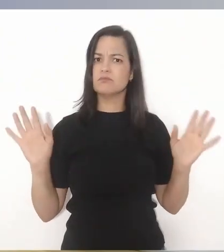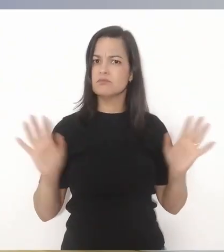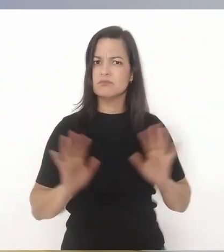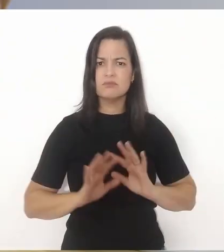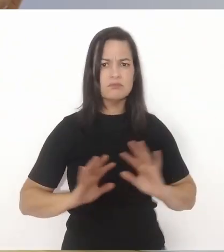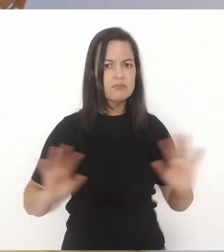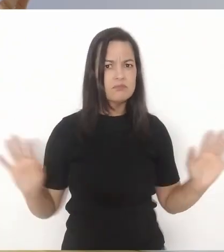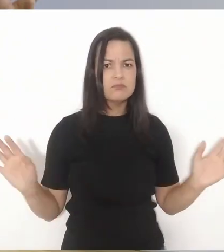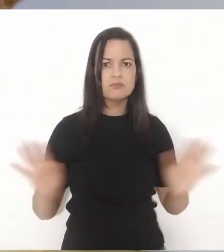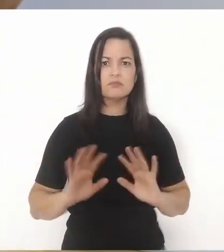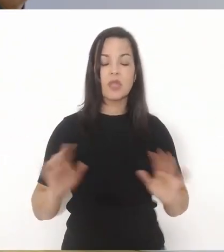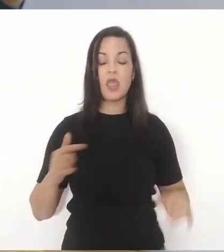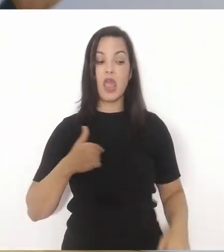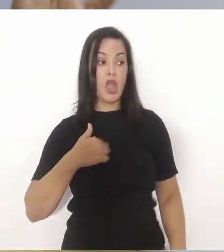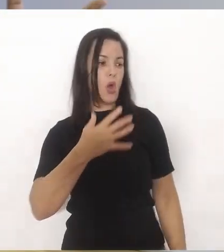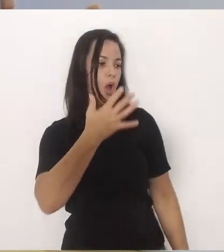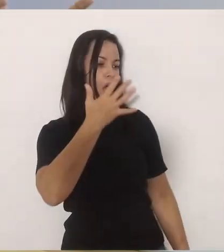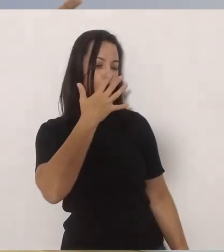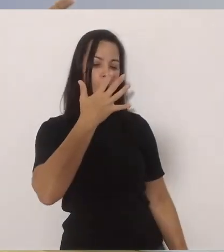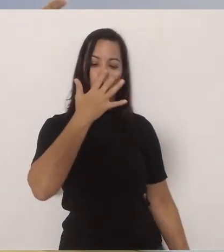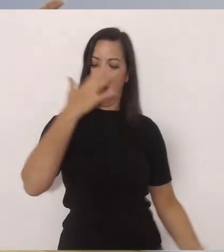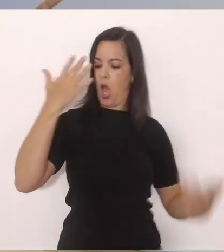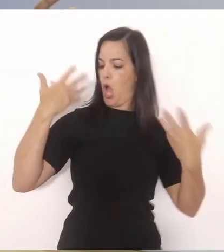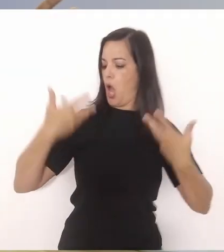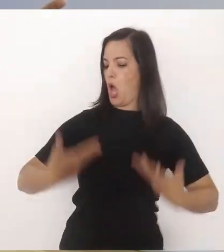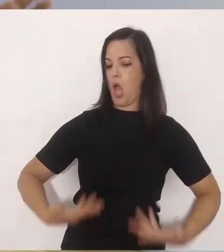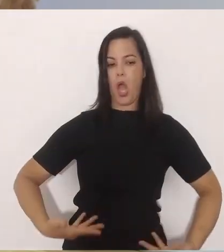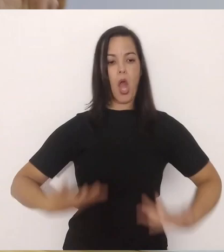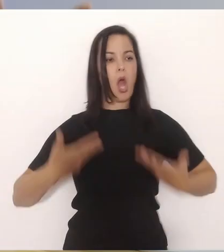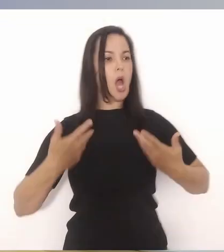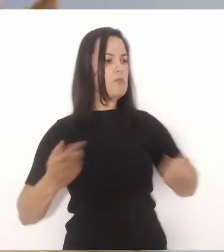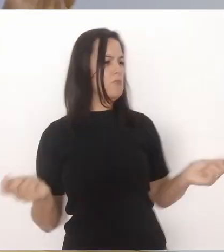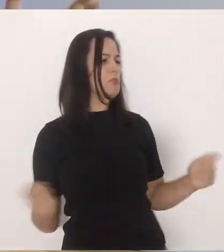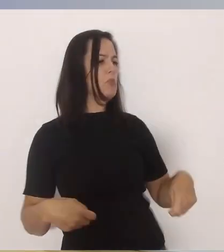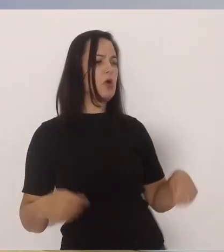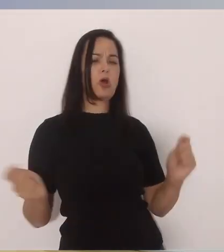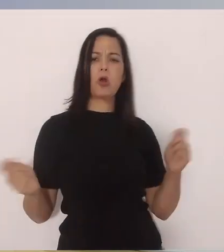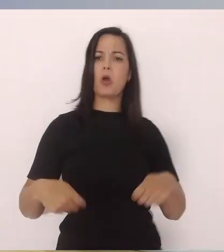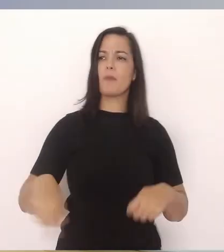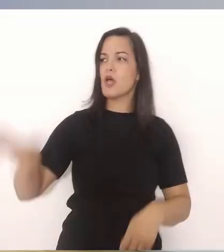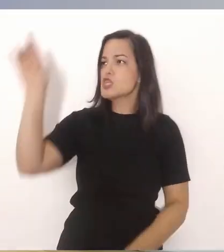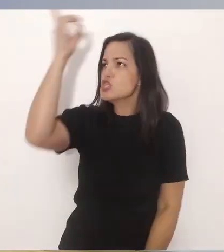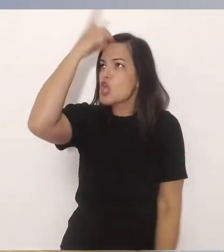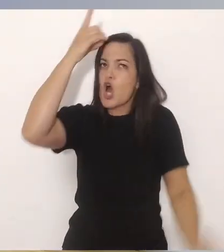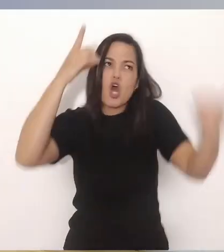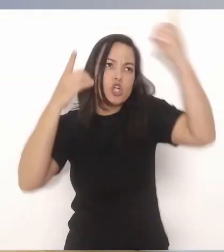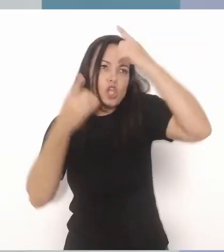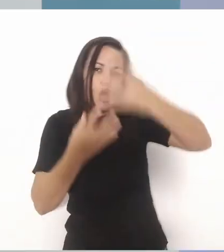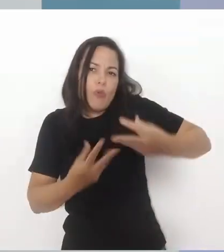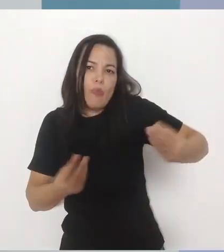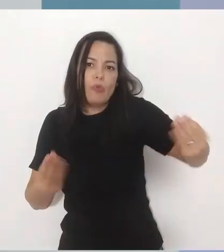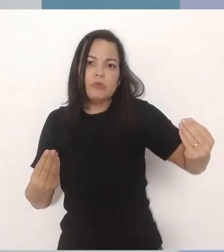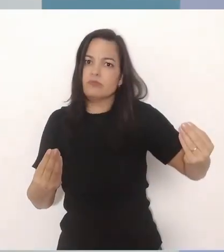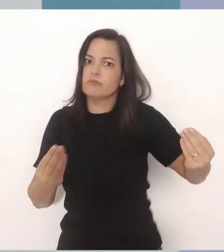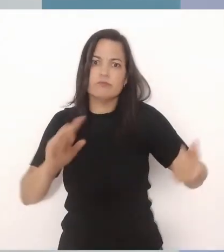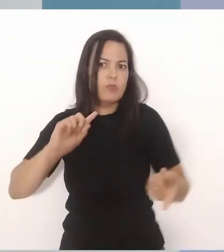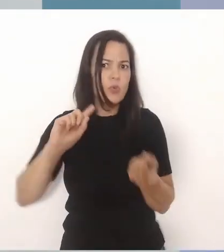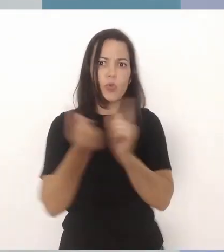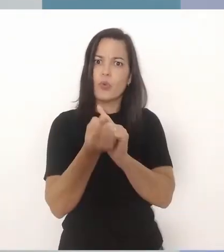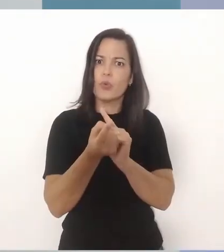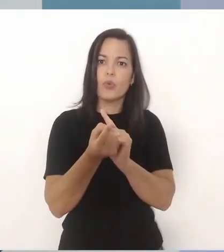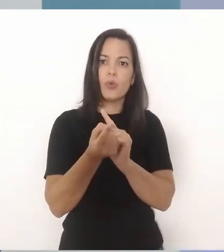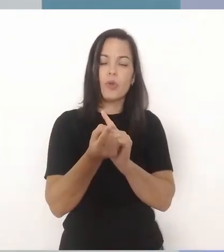achemos pessoas impressionantes, cheias de habilidades, cheias de dons. Muito pelo contrário. Quando Paulo fala com